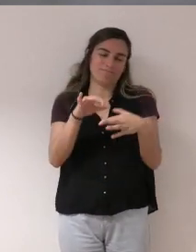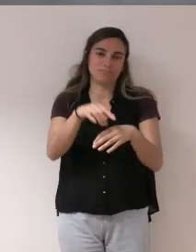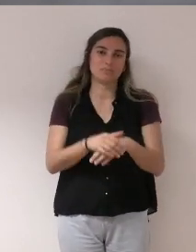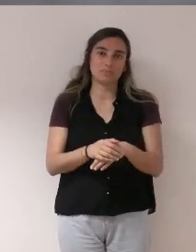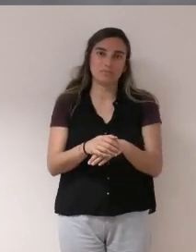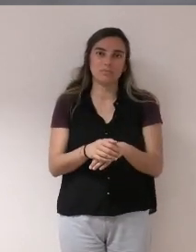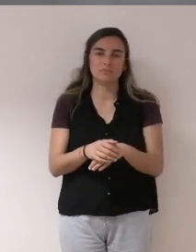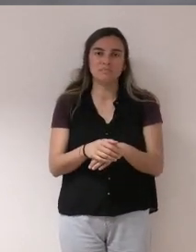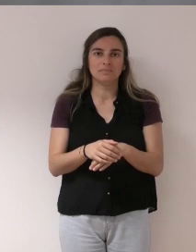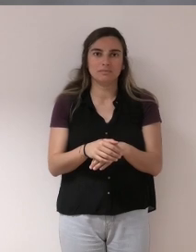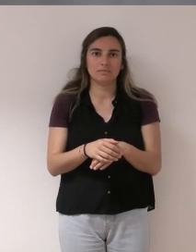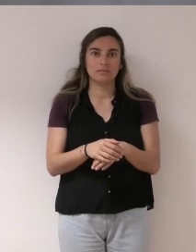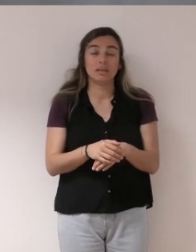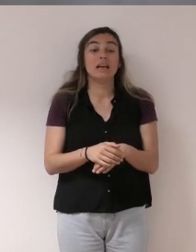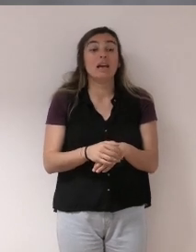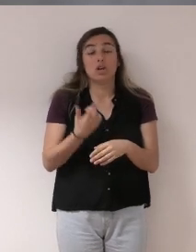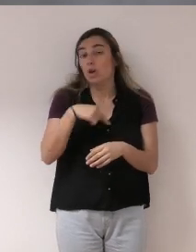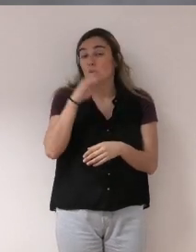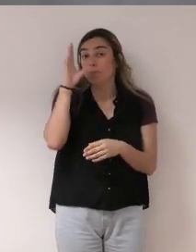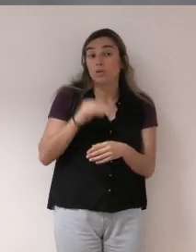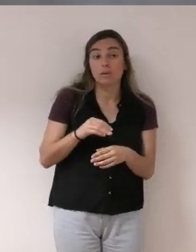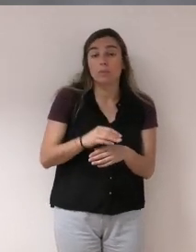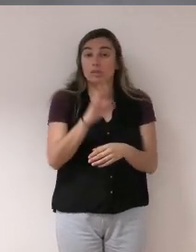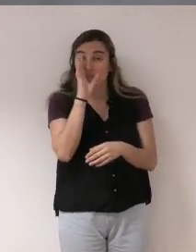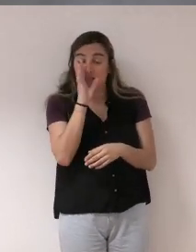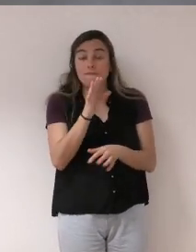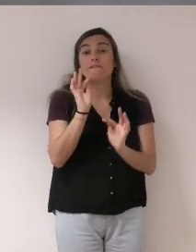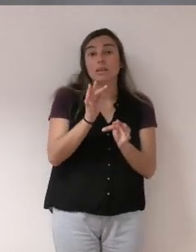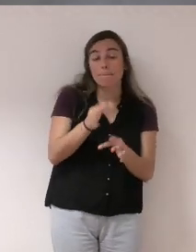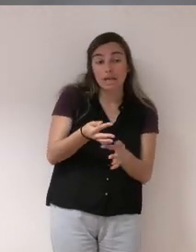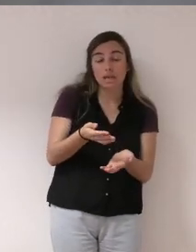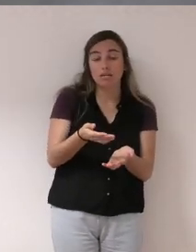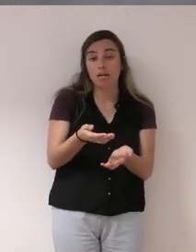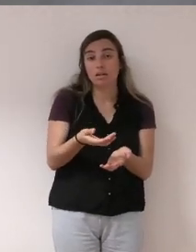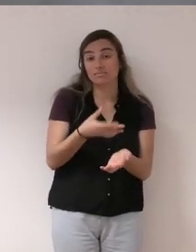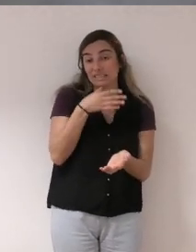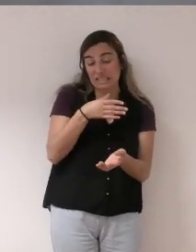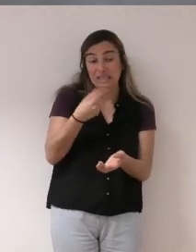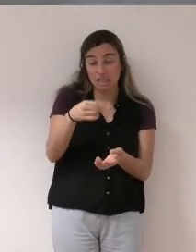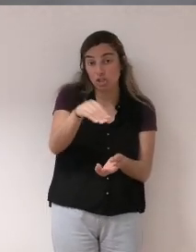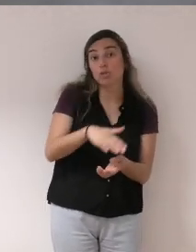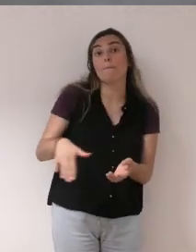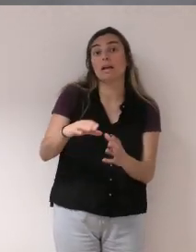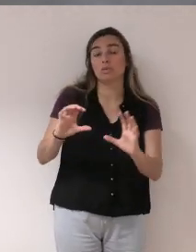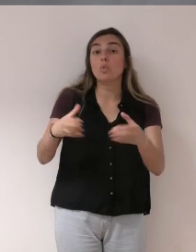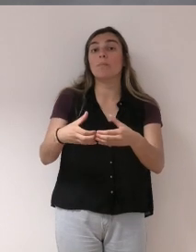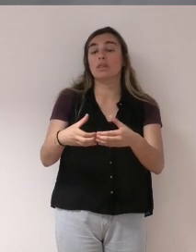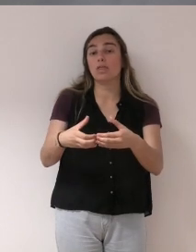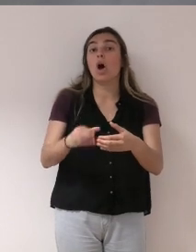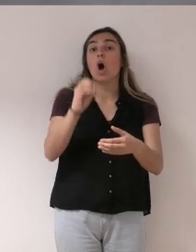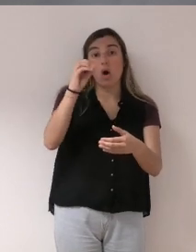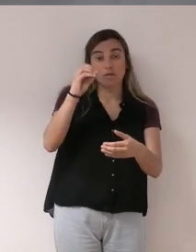É legítimo. Nem sabemos sequer se é pertinente assumir que existe este espaço de comunidade que é